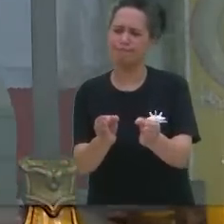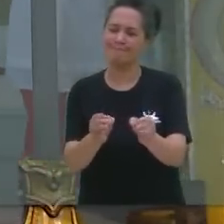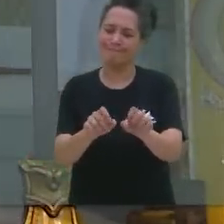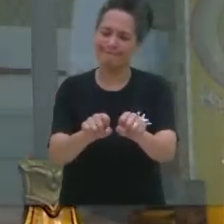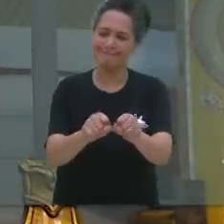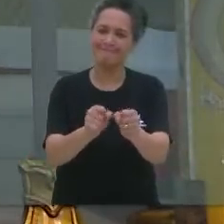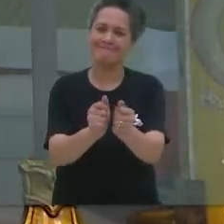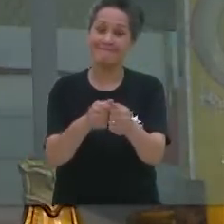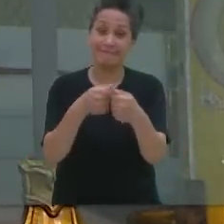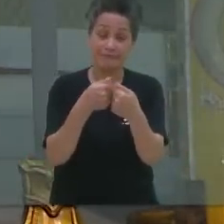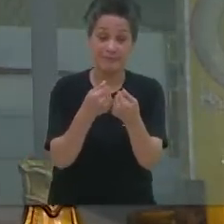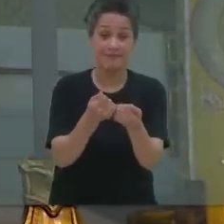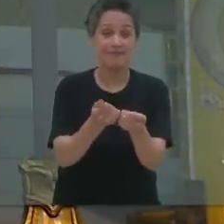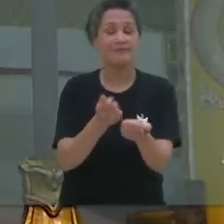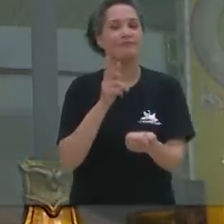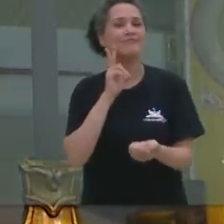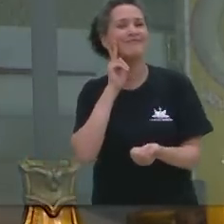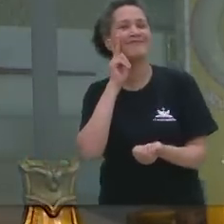Sobre a mesa